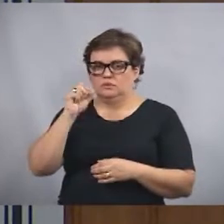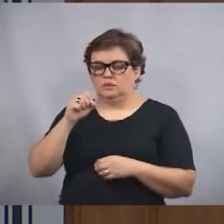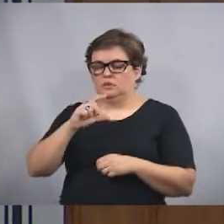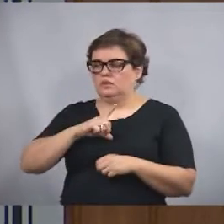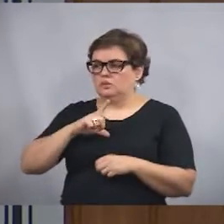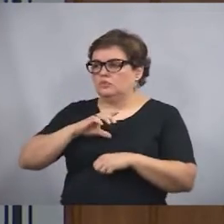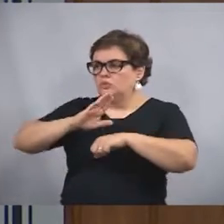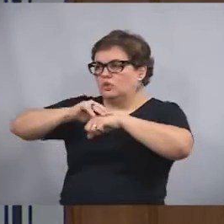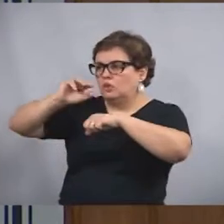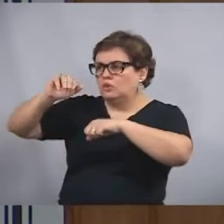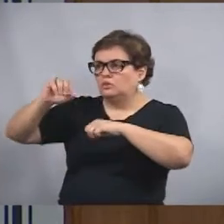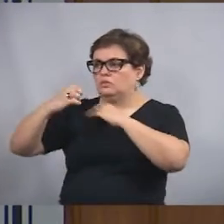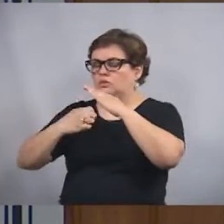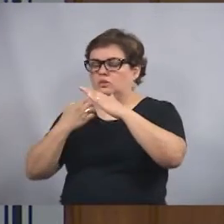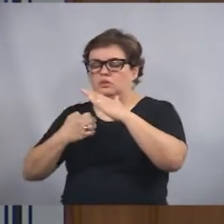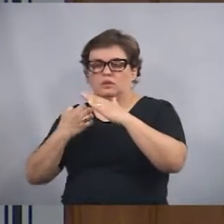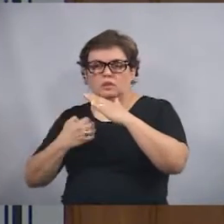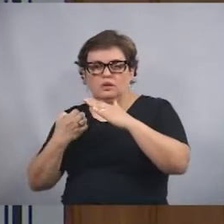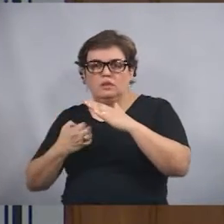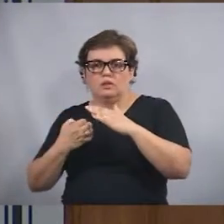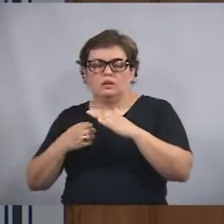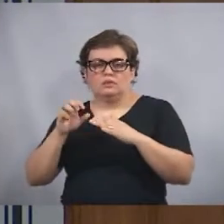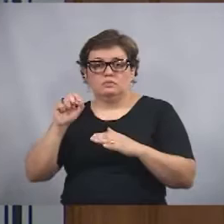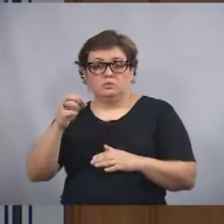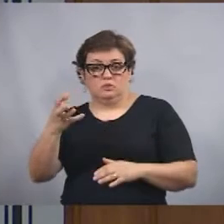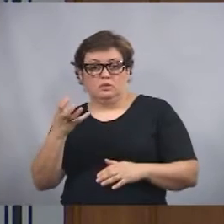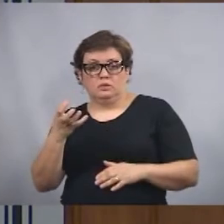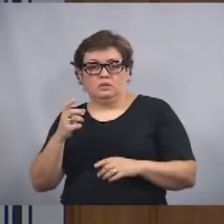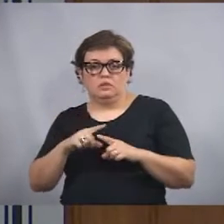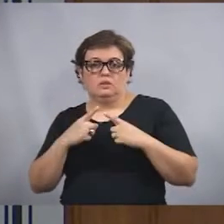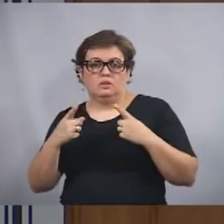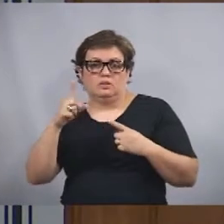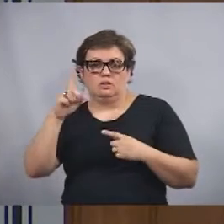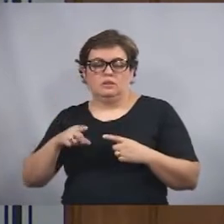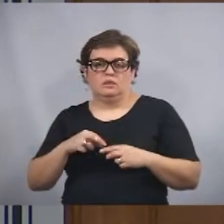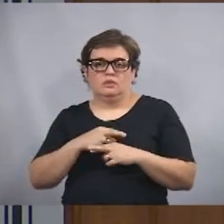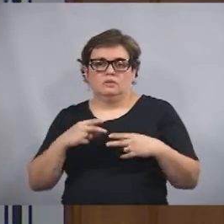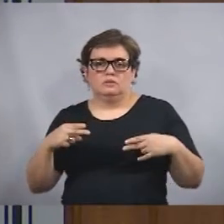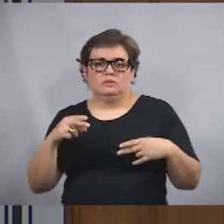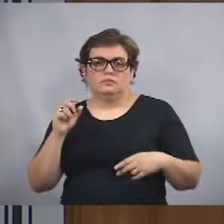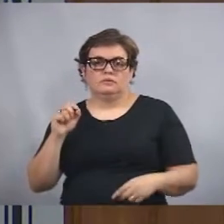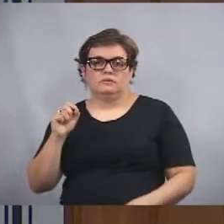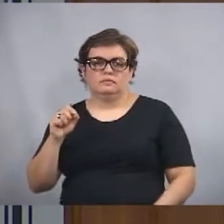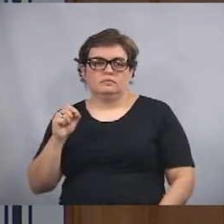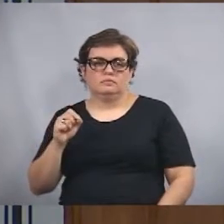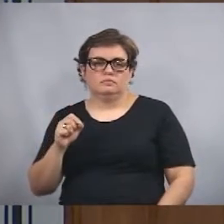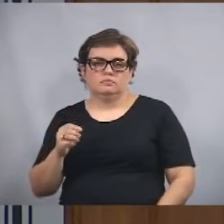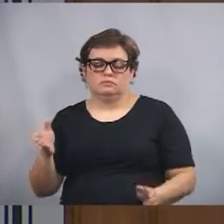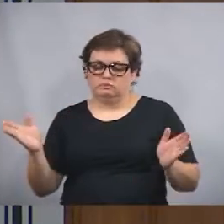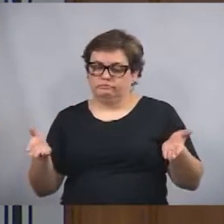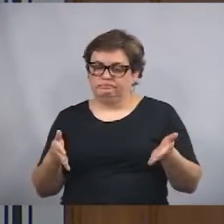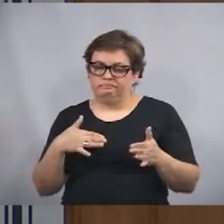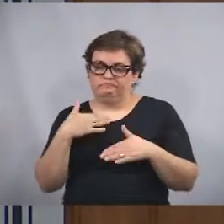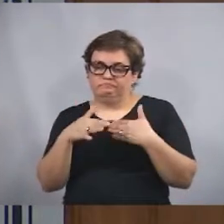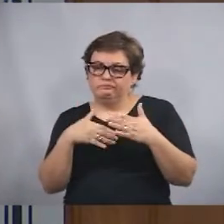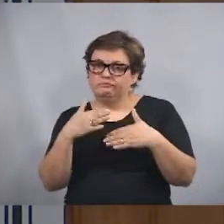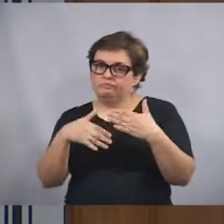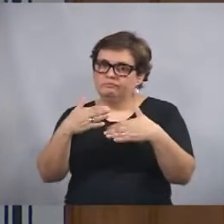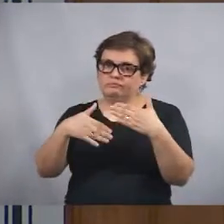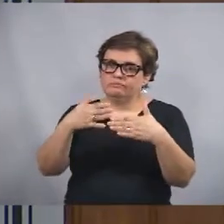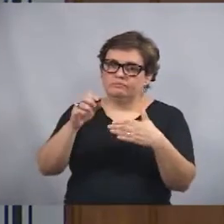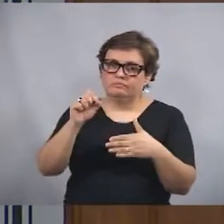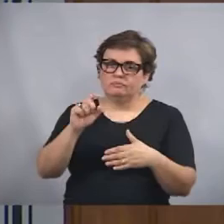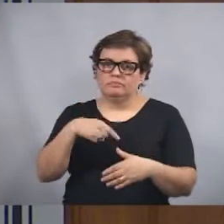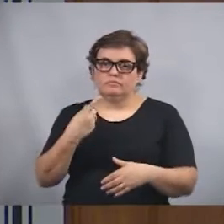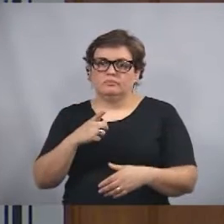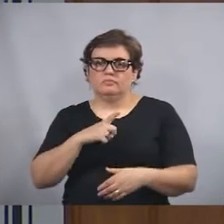chamamento de empresas que se interessariam mas isso é uma coisa que por enquanto tá postergada o que